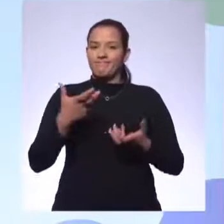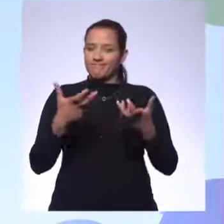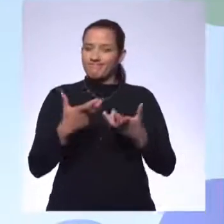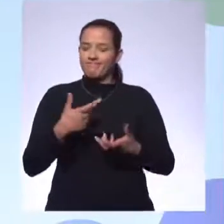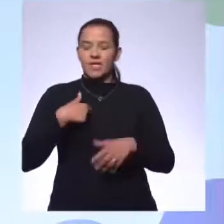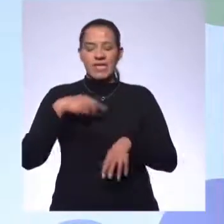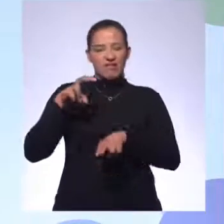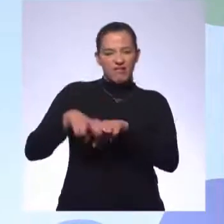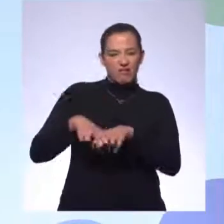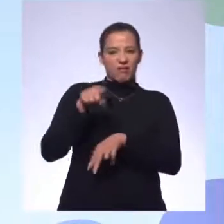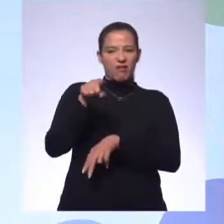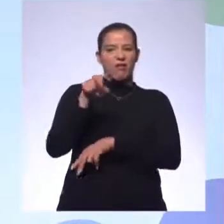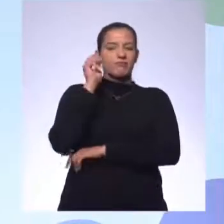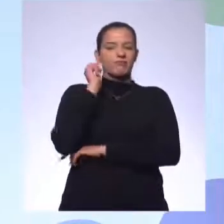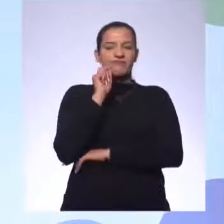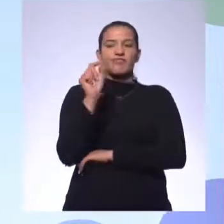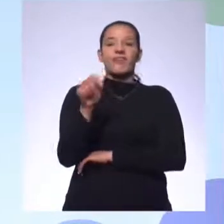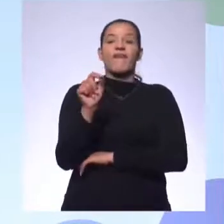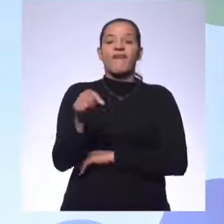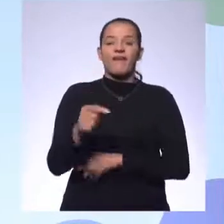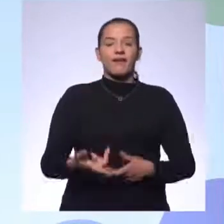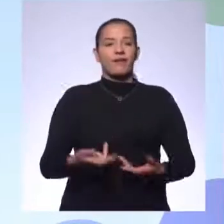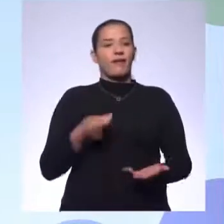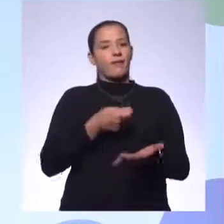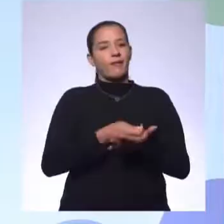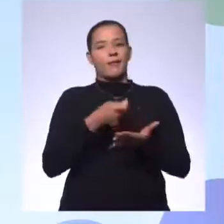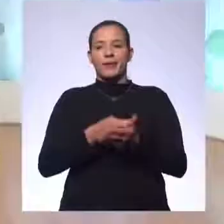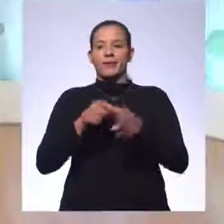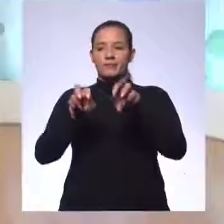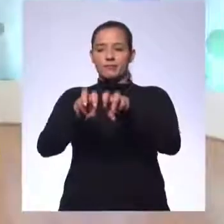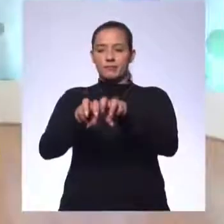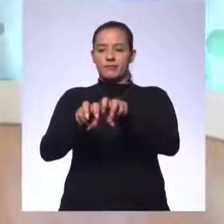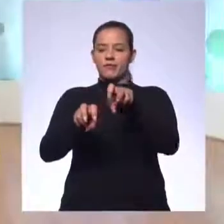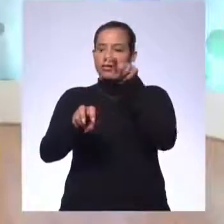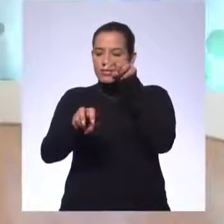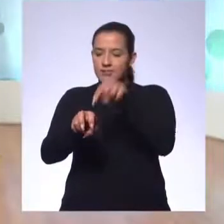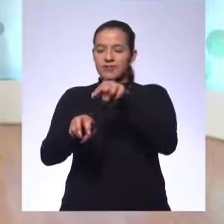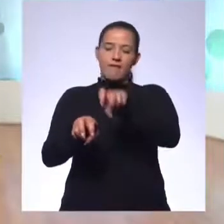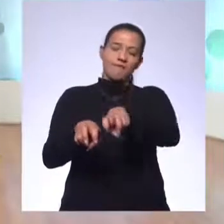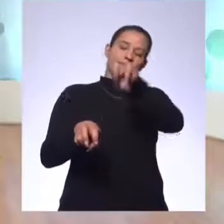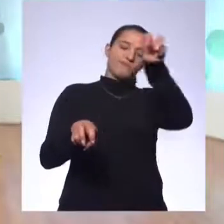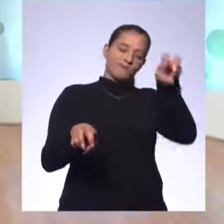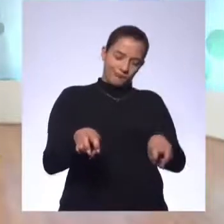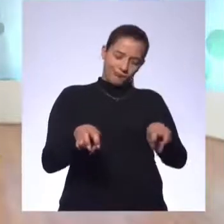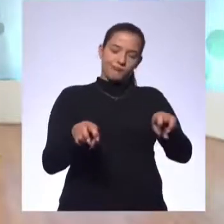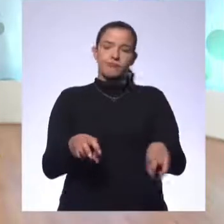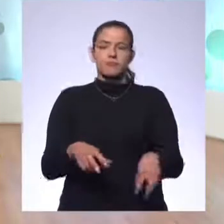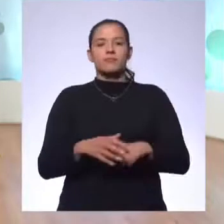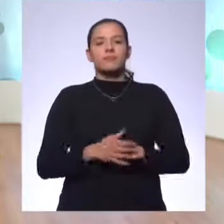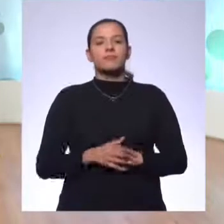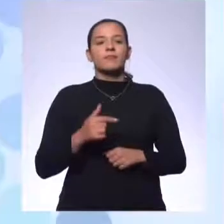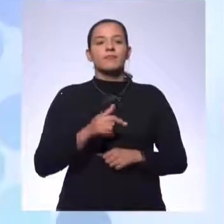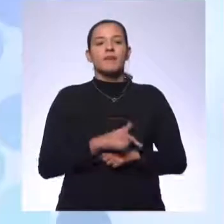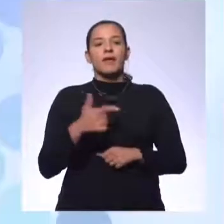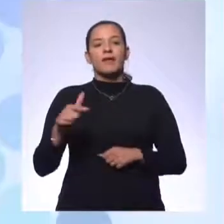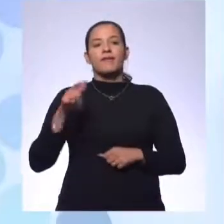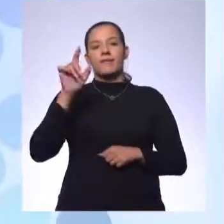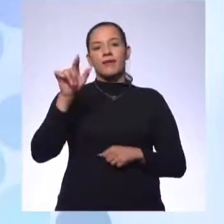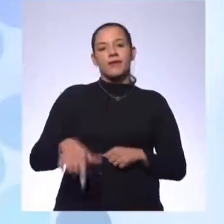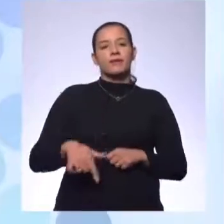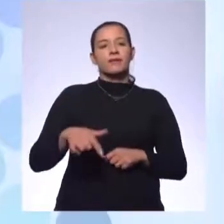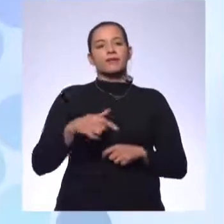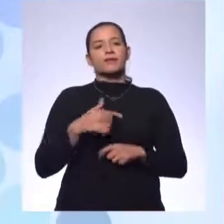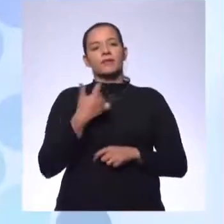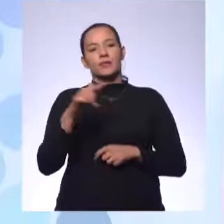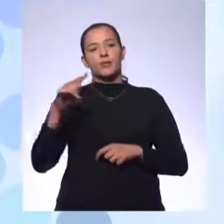né? Justamente no lugar que Olha ele quem ia tá sentar. Ele ali. é obrigado a sentar do lado, né? De onde ele queria sentar. Era uma pessoa que aí fala do véu,